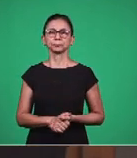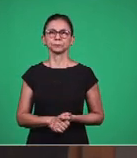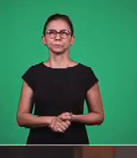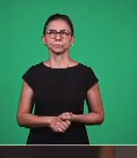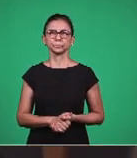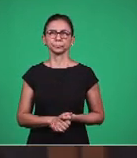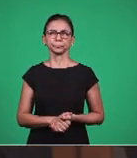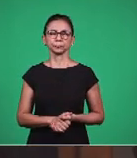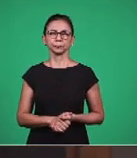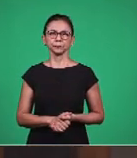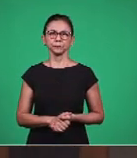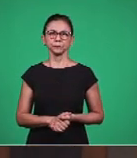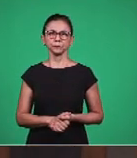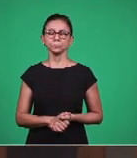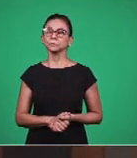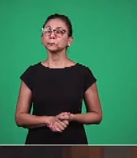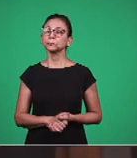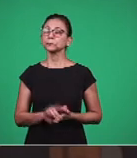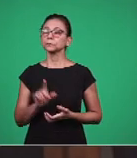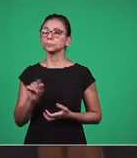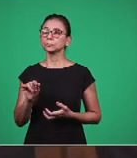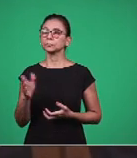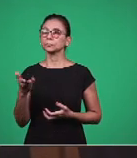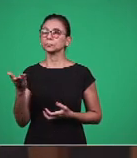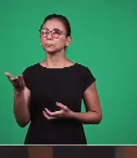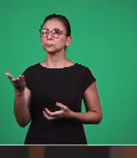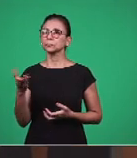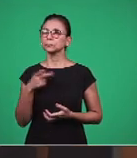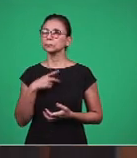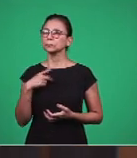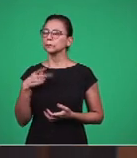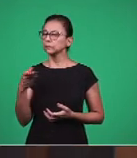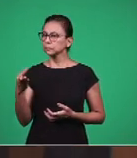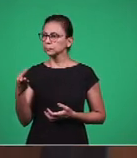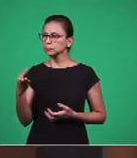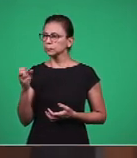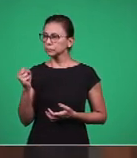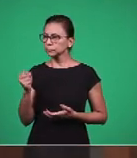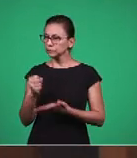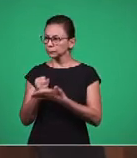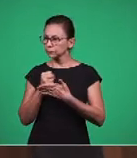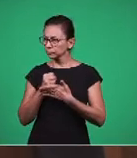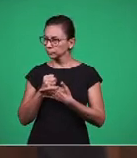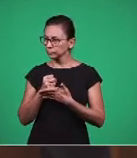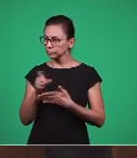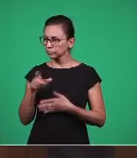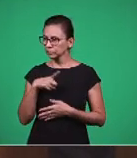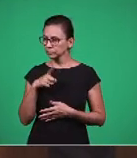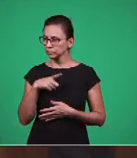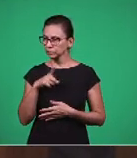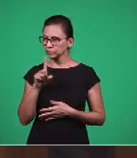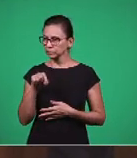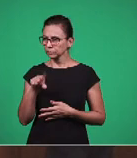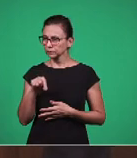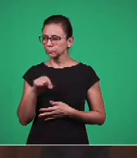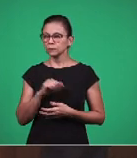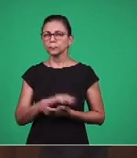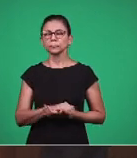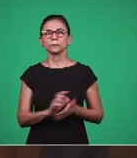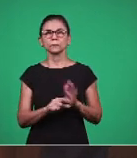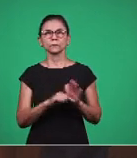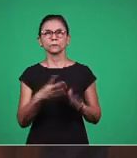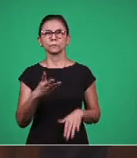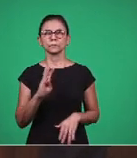Segunda advertência. Irmã, pastor Daís, você tem uma segunda advertência aí? Que você pode ver, está no verso 40, Versículo